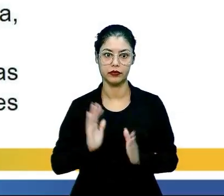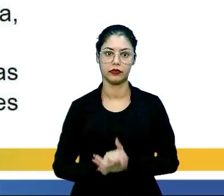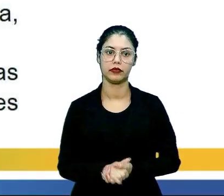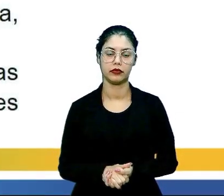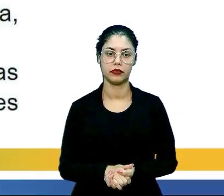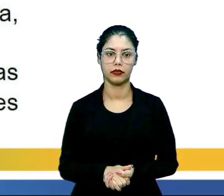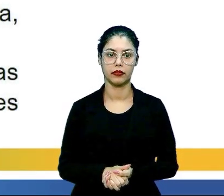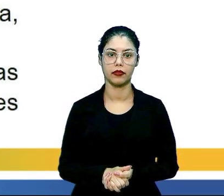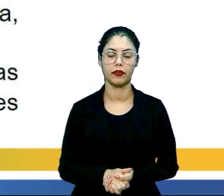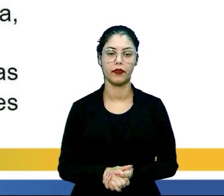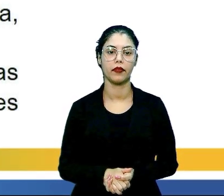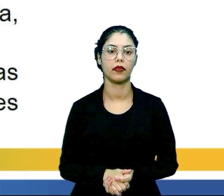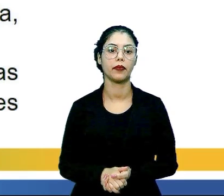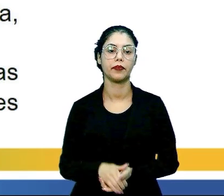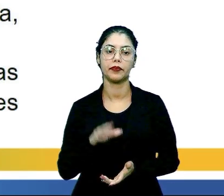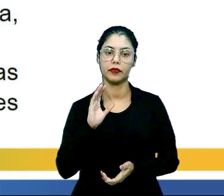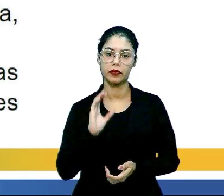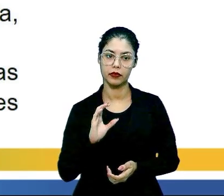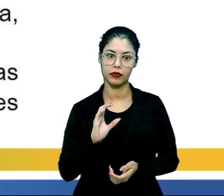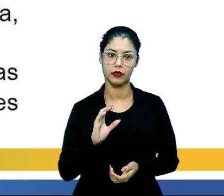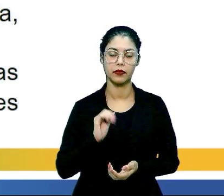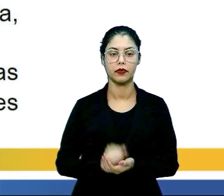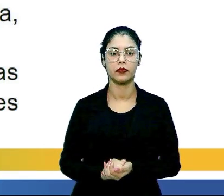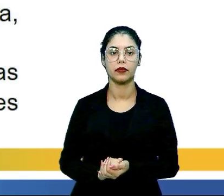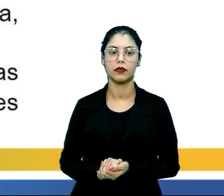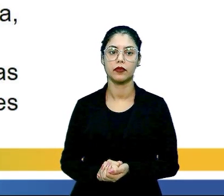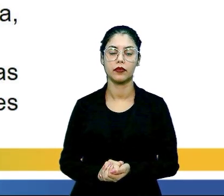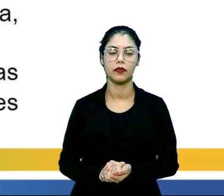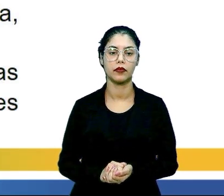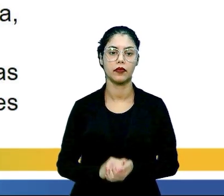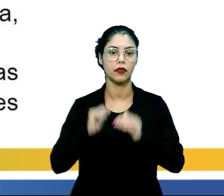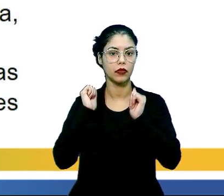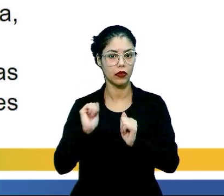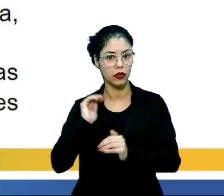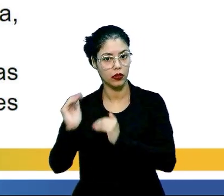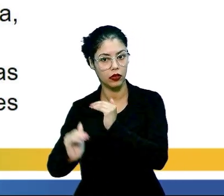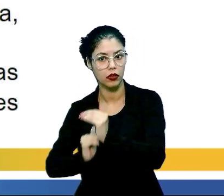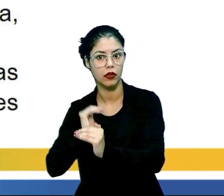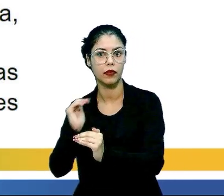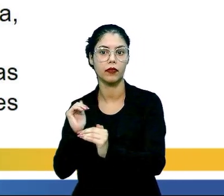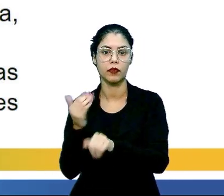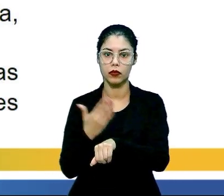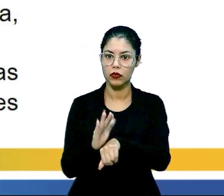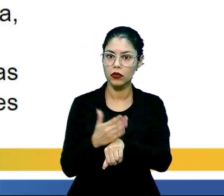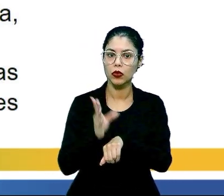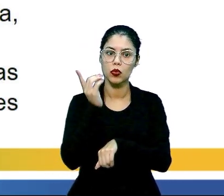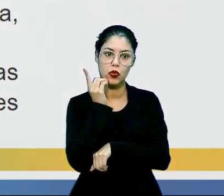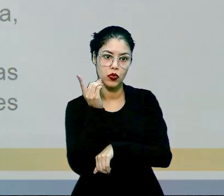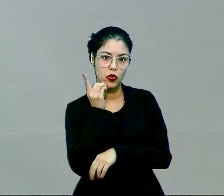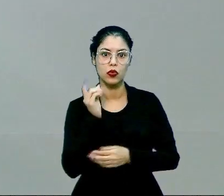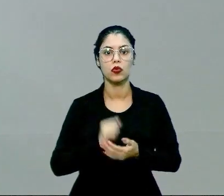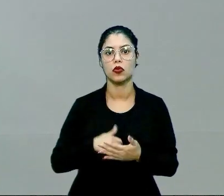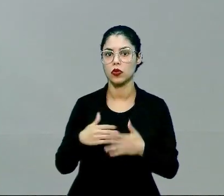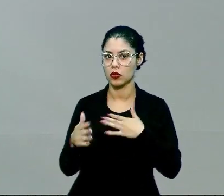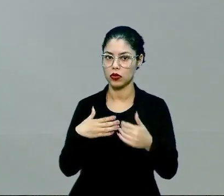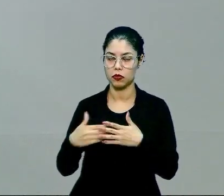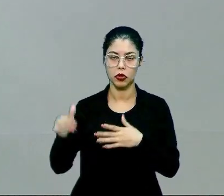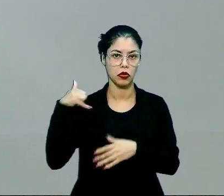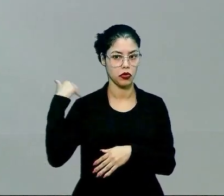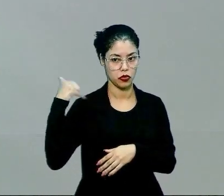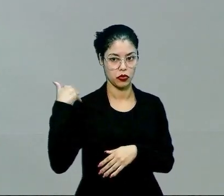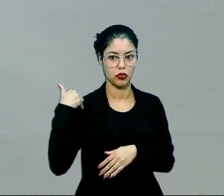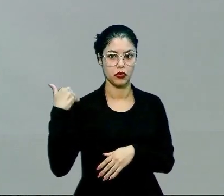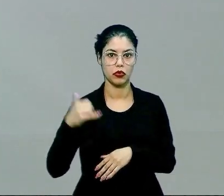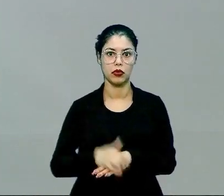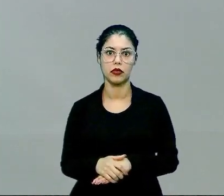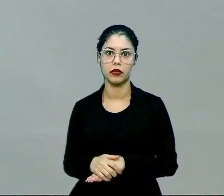também fica aquele alerta. A alternativa C, que a gente já mencionou anteriormente, tem essa prática do dia a dia relacionada à atividade